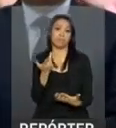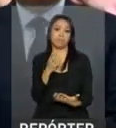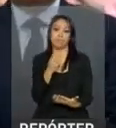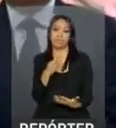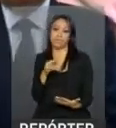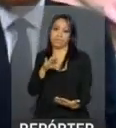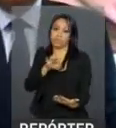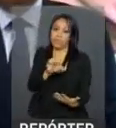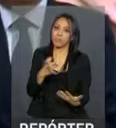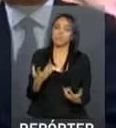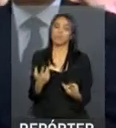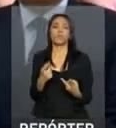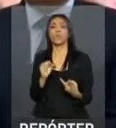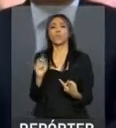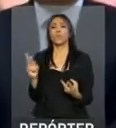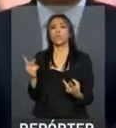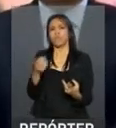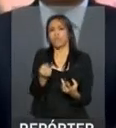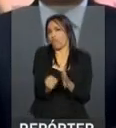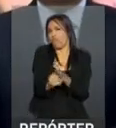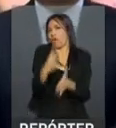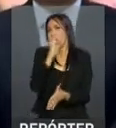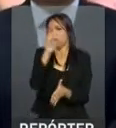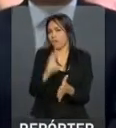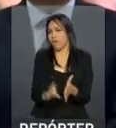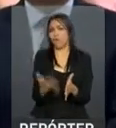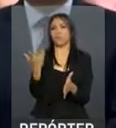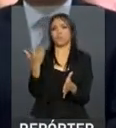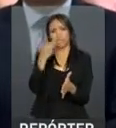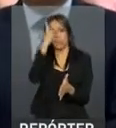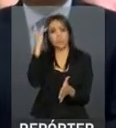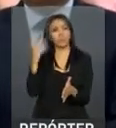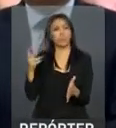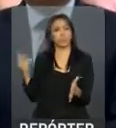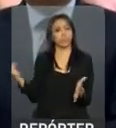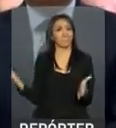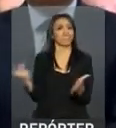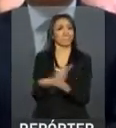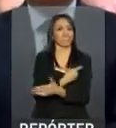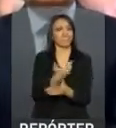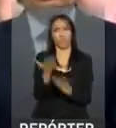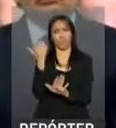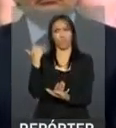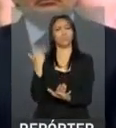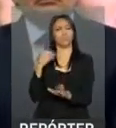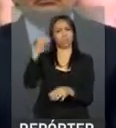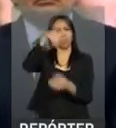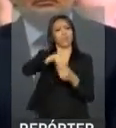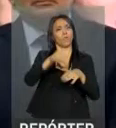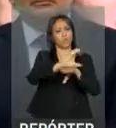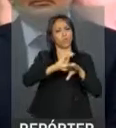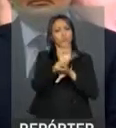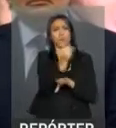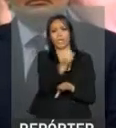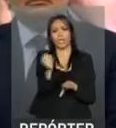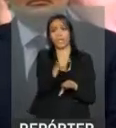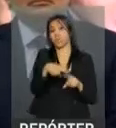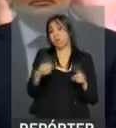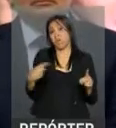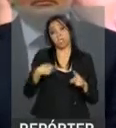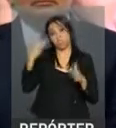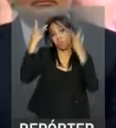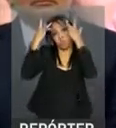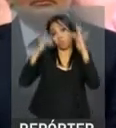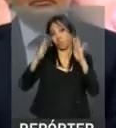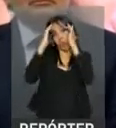em virtude da reincidência, algo que a Constituição já determina desde de 88. Infelizmente, isso não vem